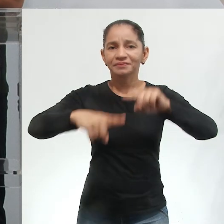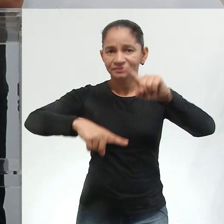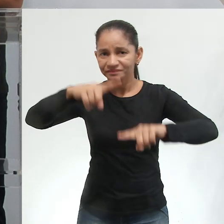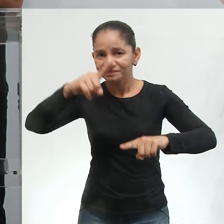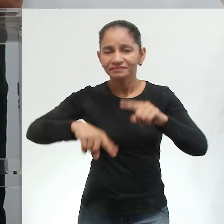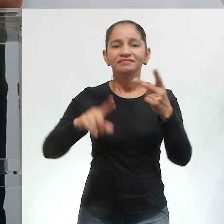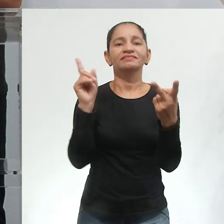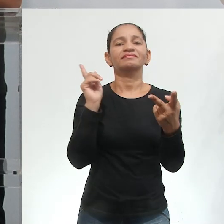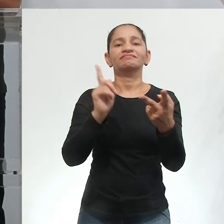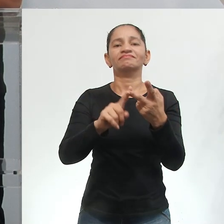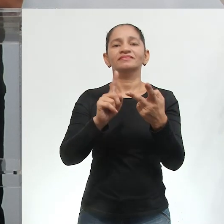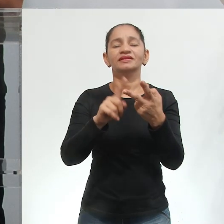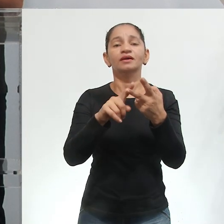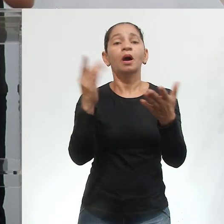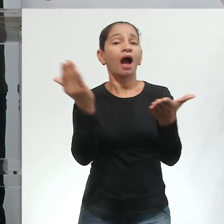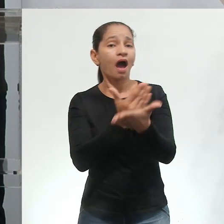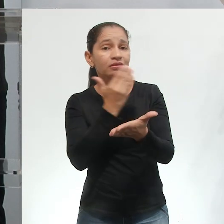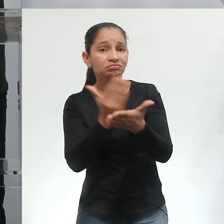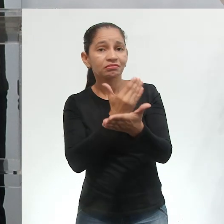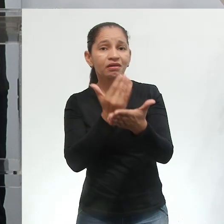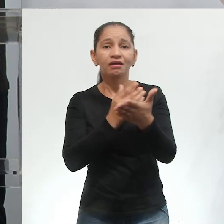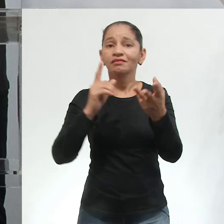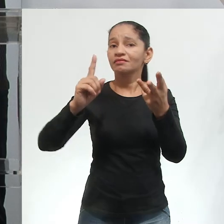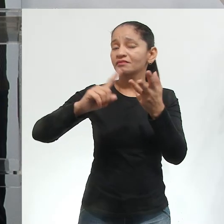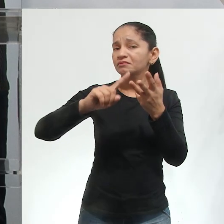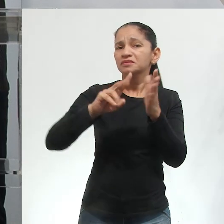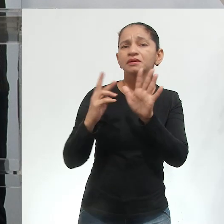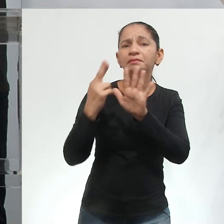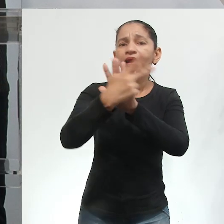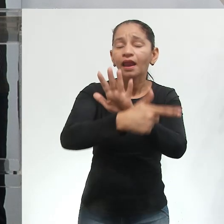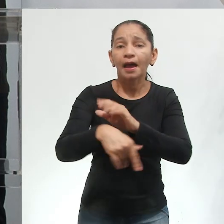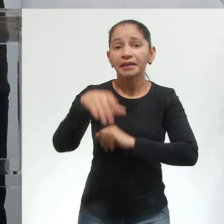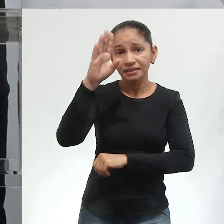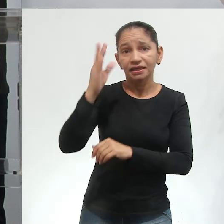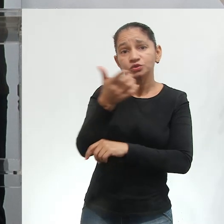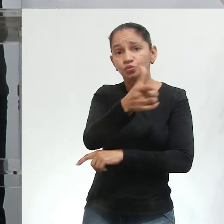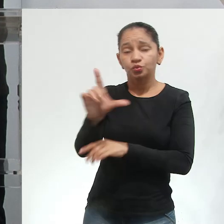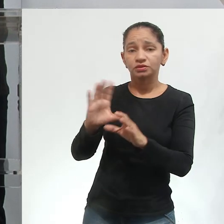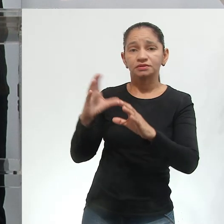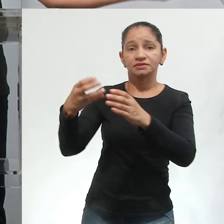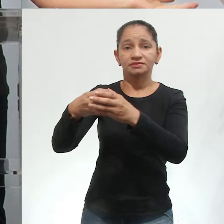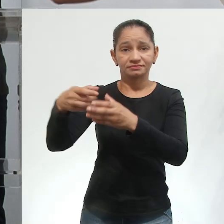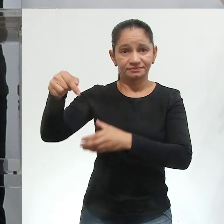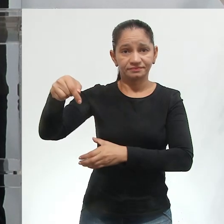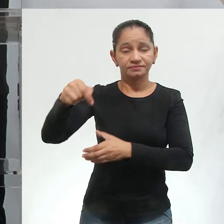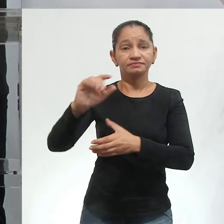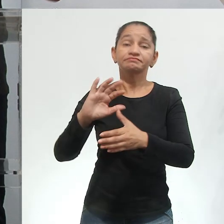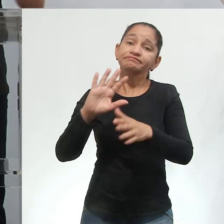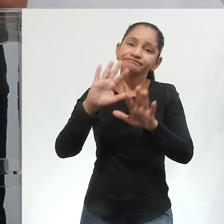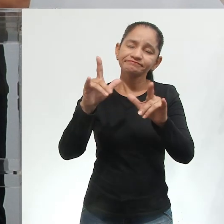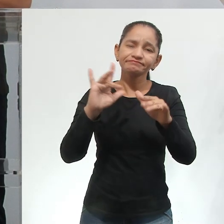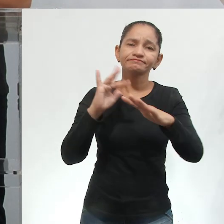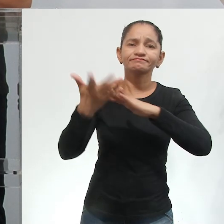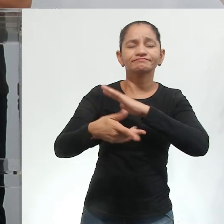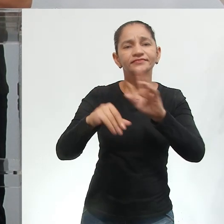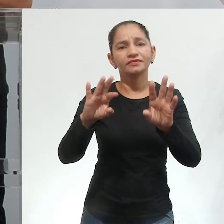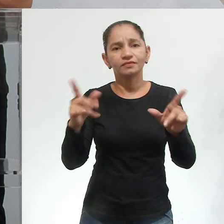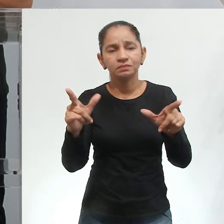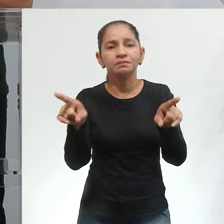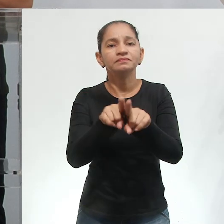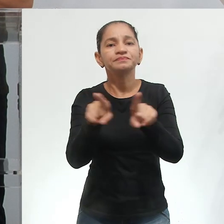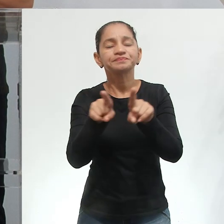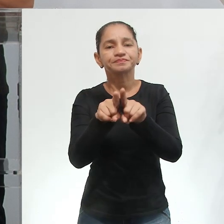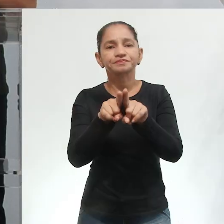uma tecnologia que pode ser utilizada, o caderno, mas também tem as tecnologias digitais. E hoje, né, a crista da onda é a